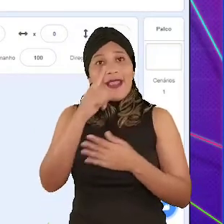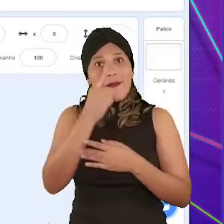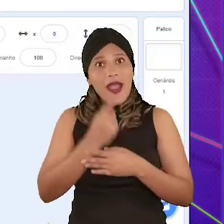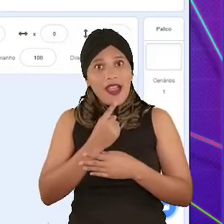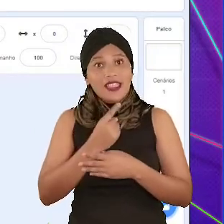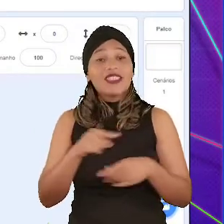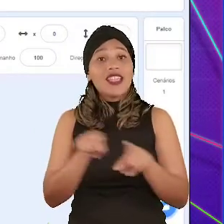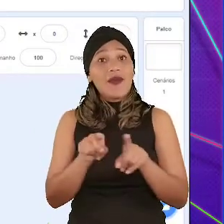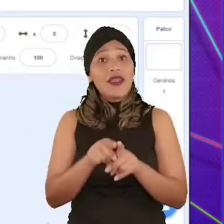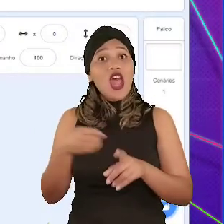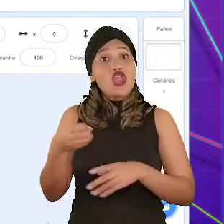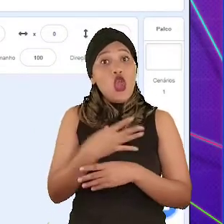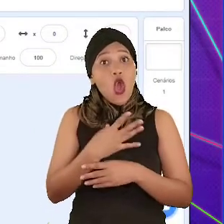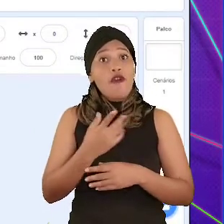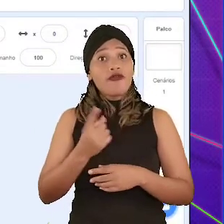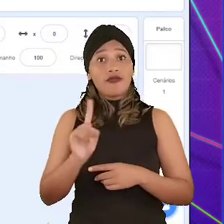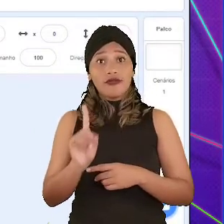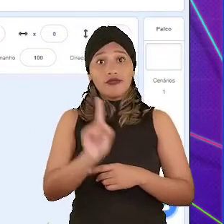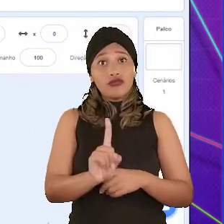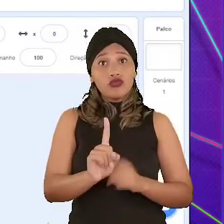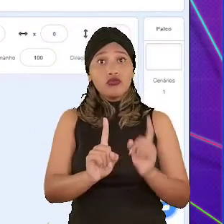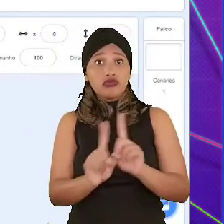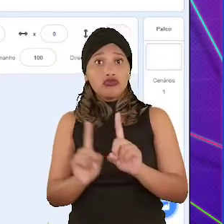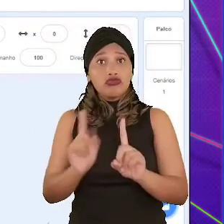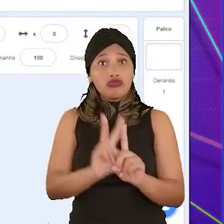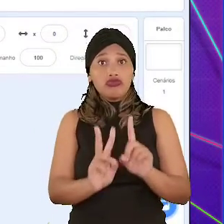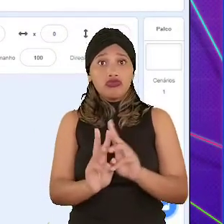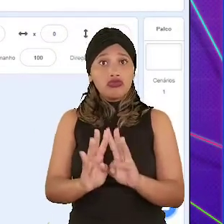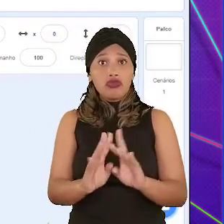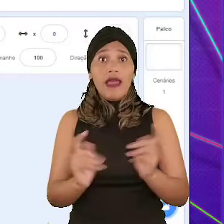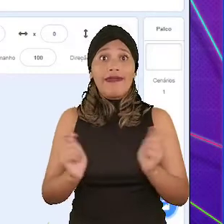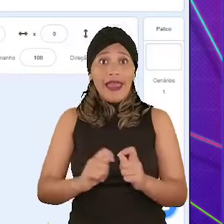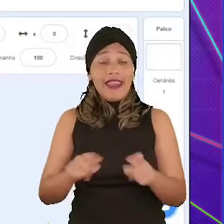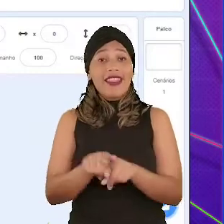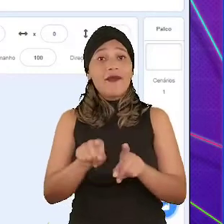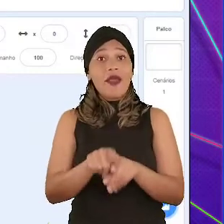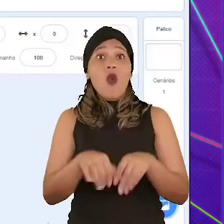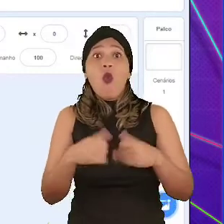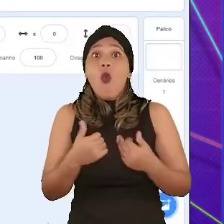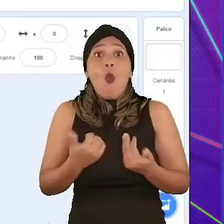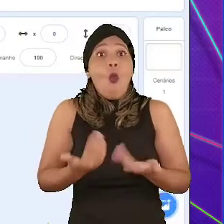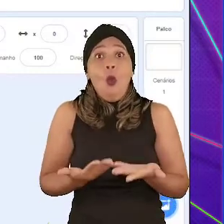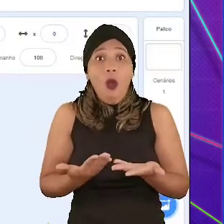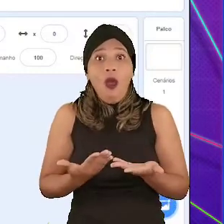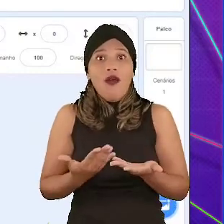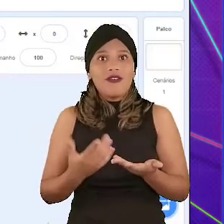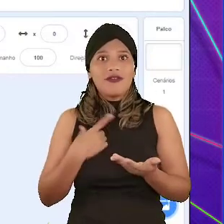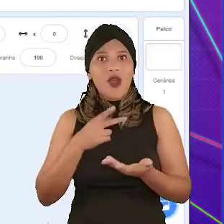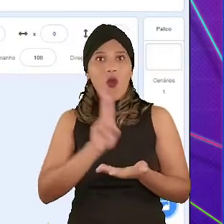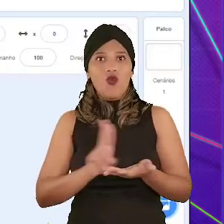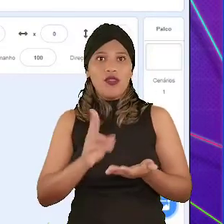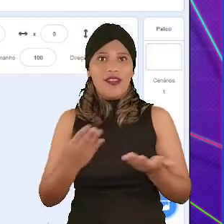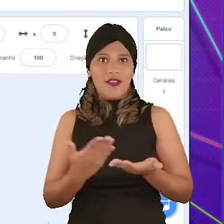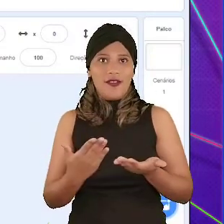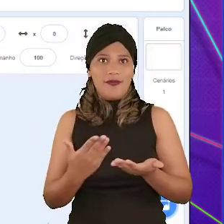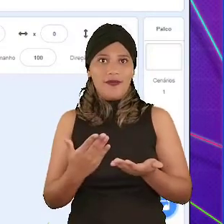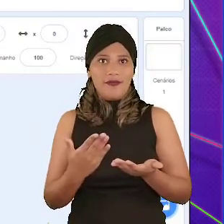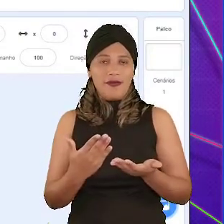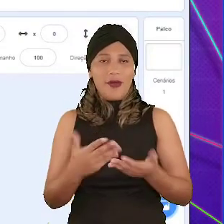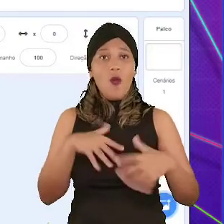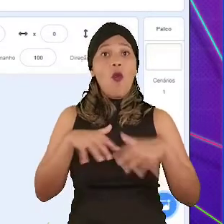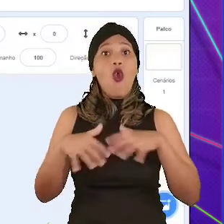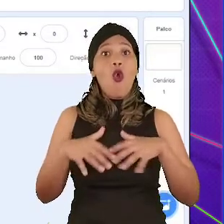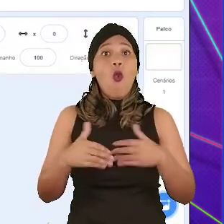aqui podemos também desenhar novos atores e editá-los e a outra parte é onde a gente vai ver qual fantasia do ator